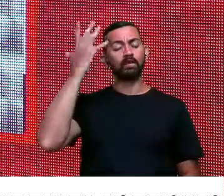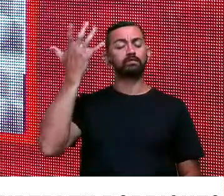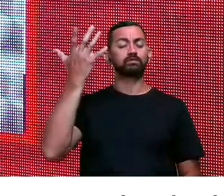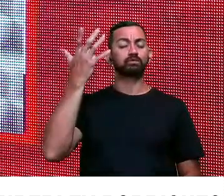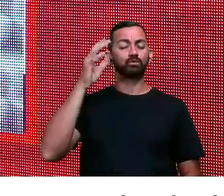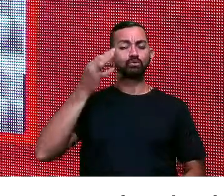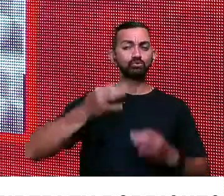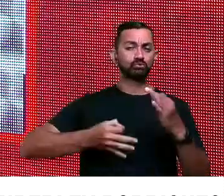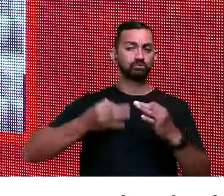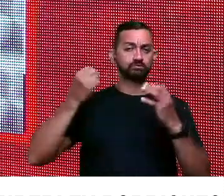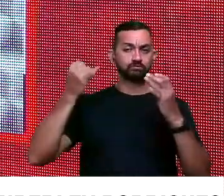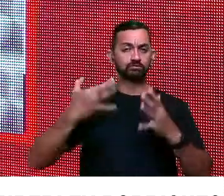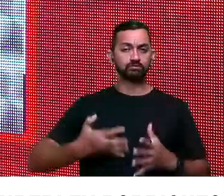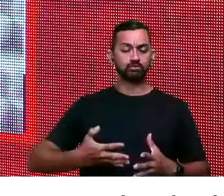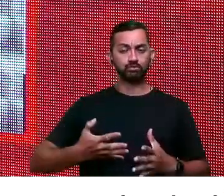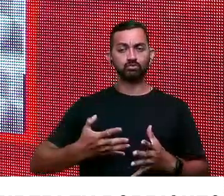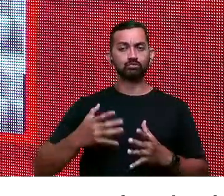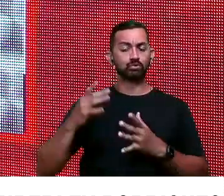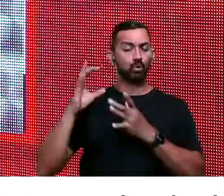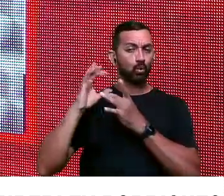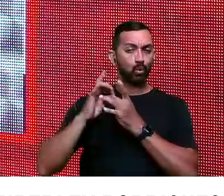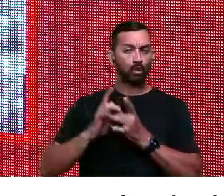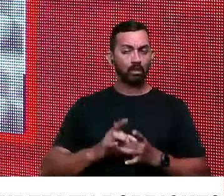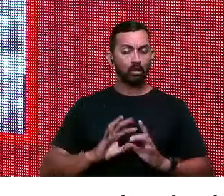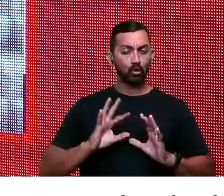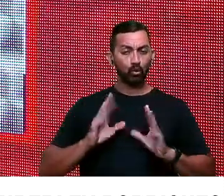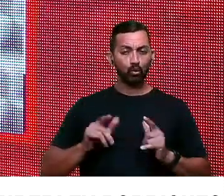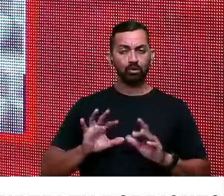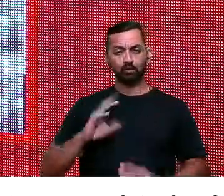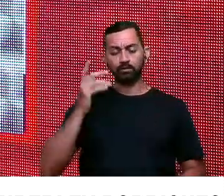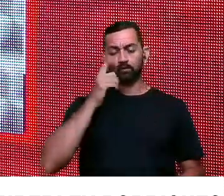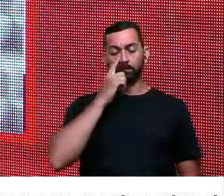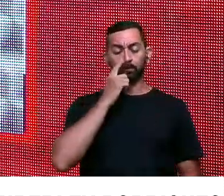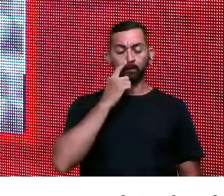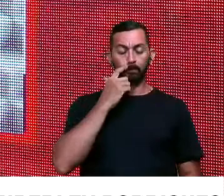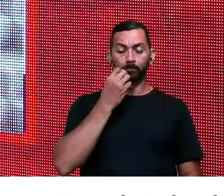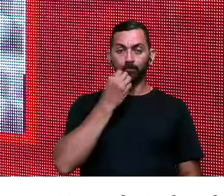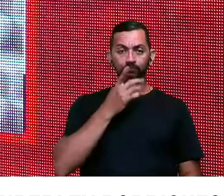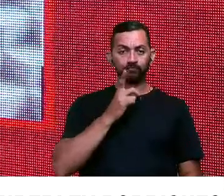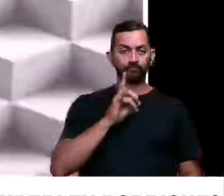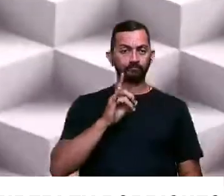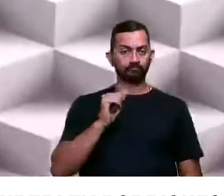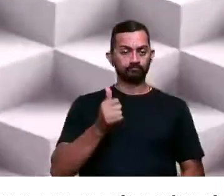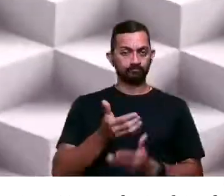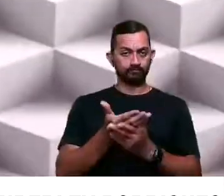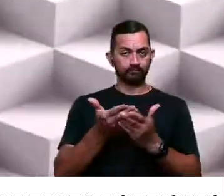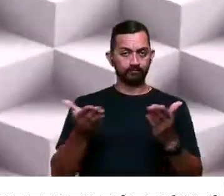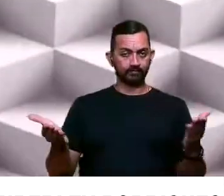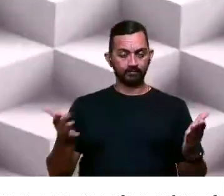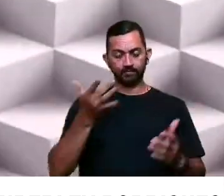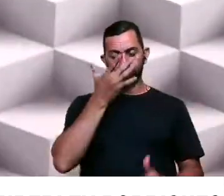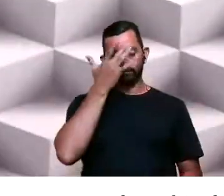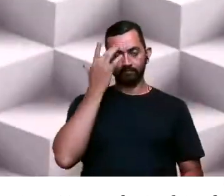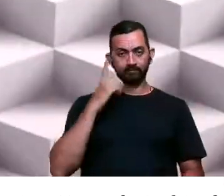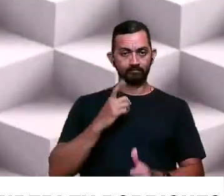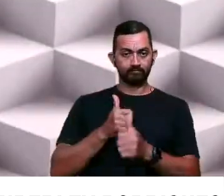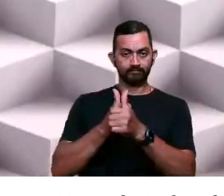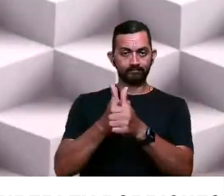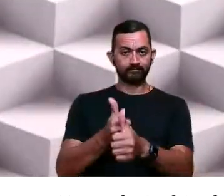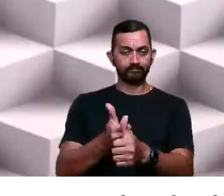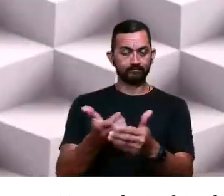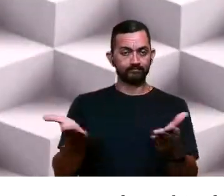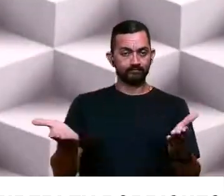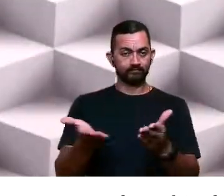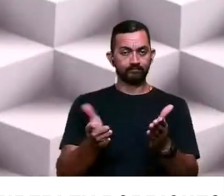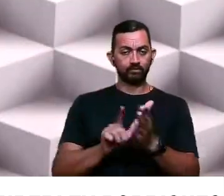da Justiça, depois a gente explica toda a contextualização sobre esse caso. Bom dia, Mônica. Bom dia também a todas as pessoas